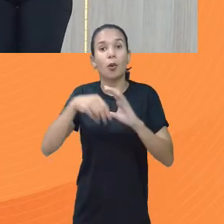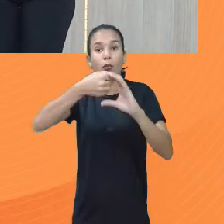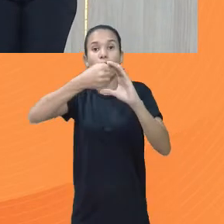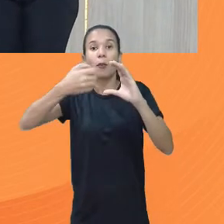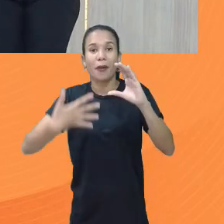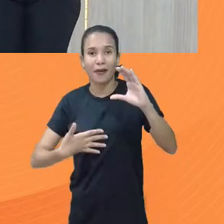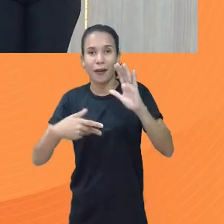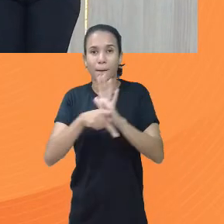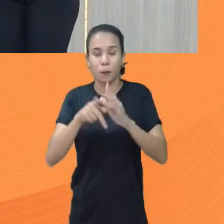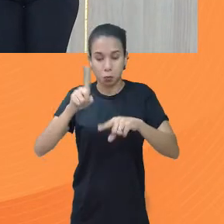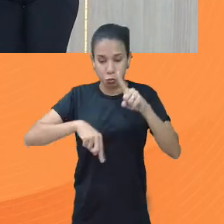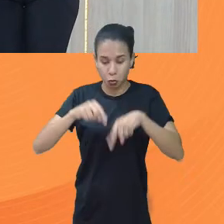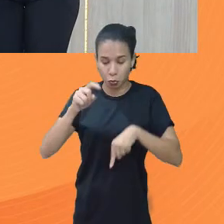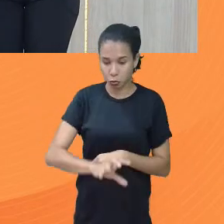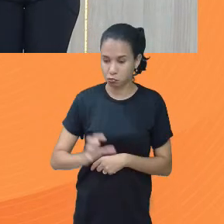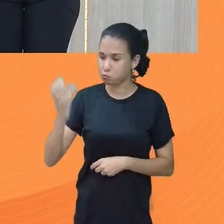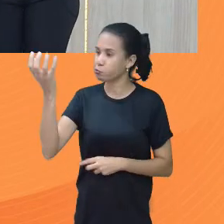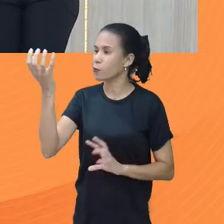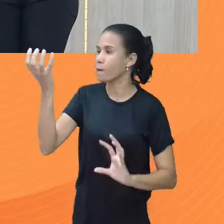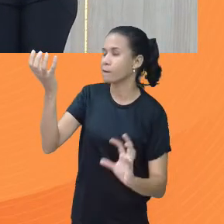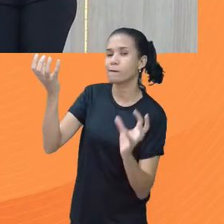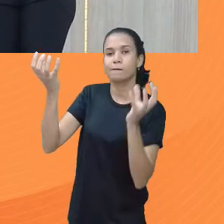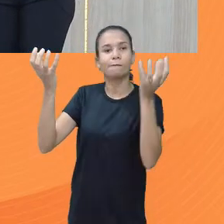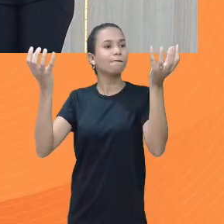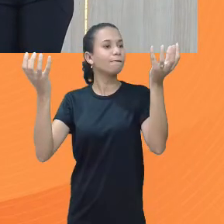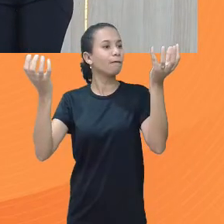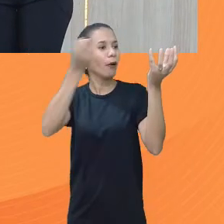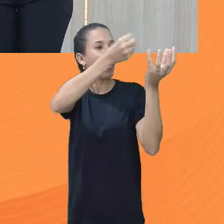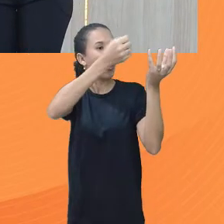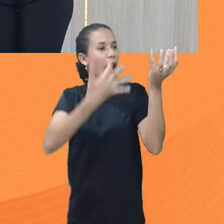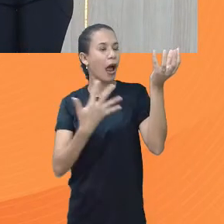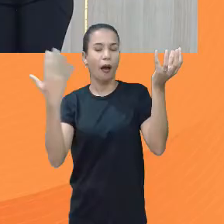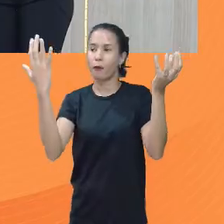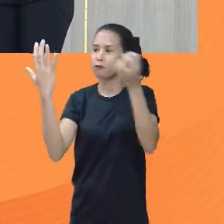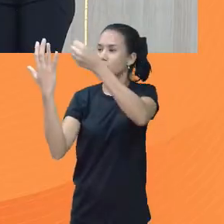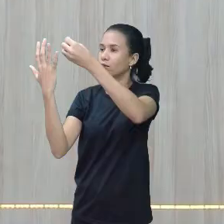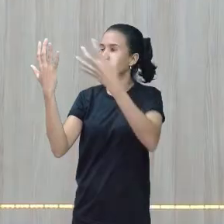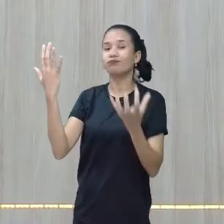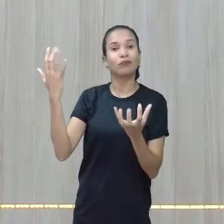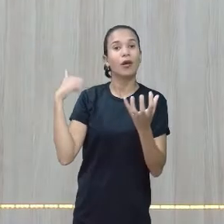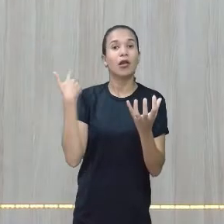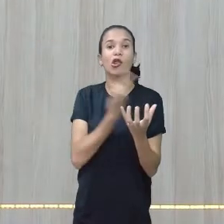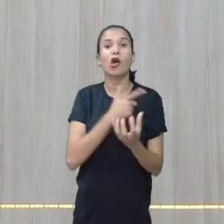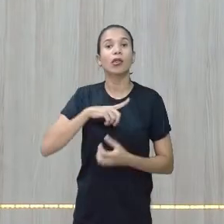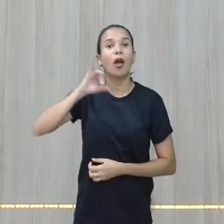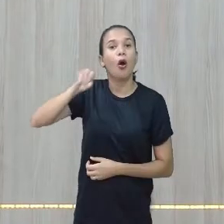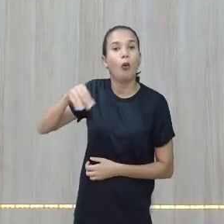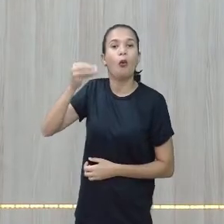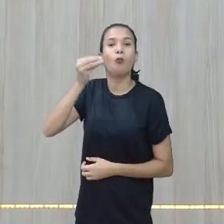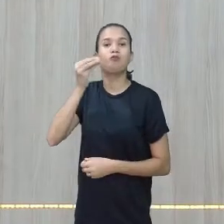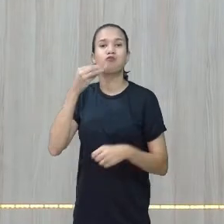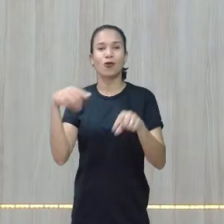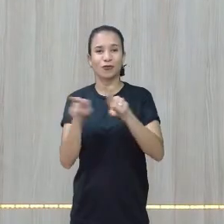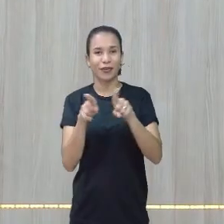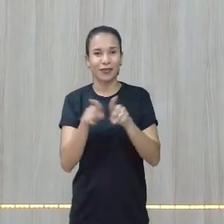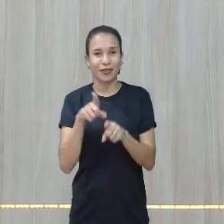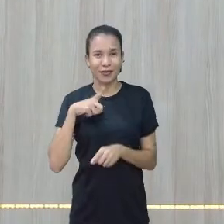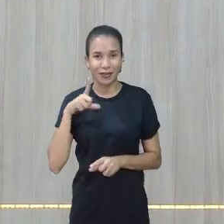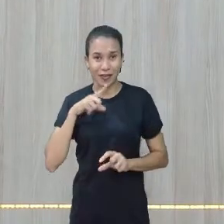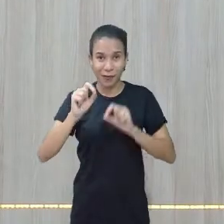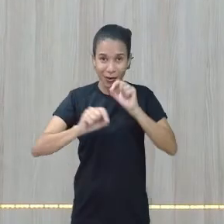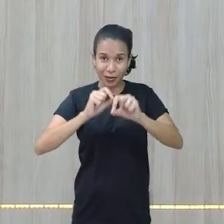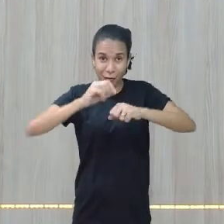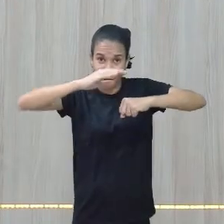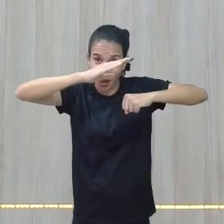dos objetos e materiais que compõem essa caixa de estimulação, e aí a gente está dando a oportunidade também da configuração